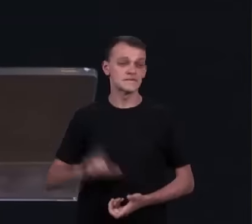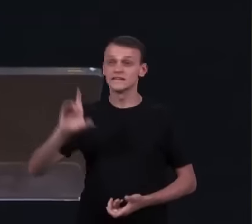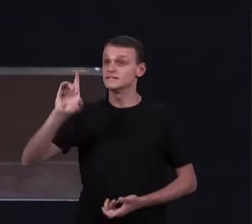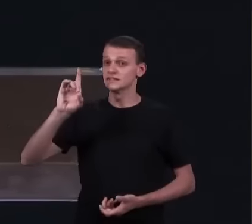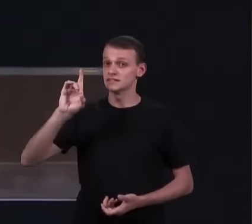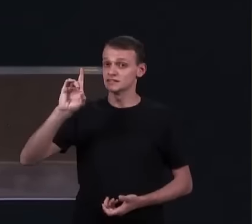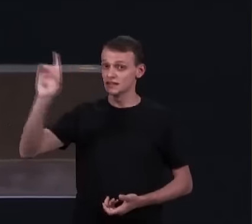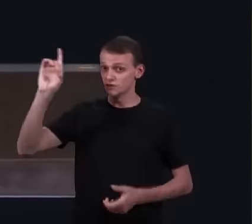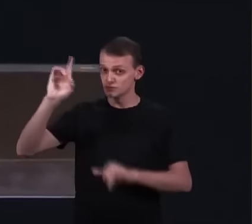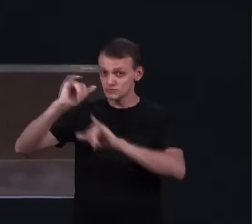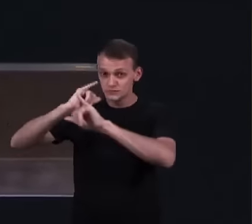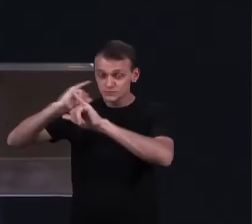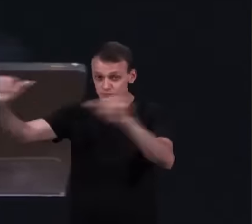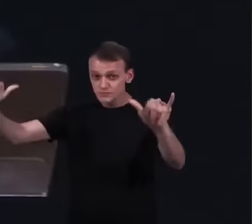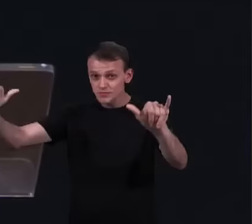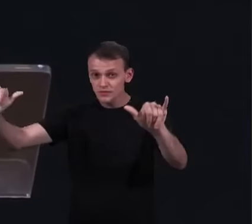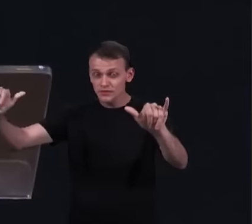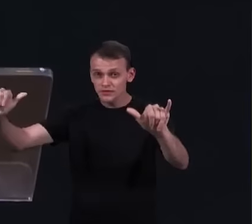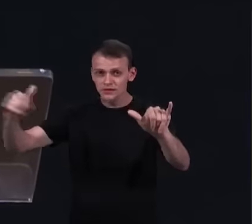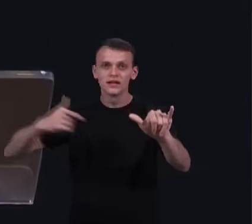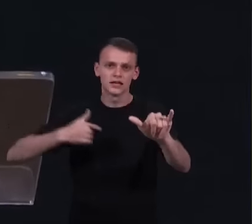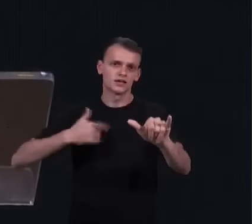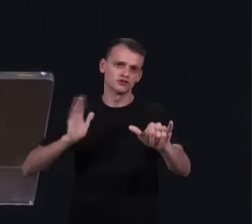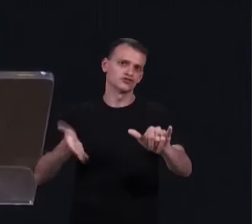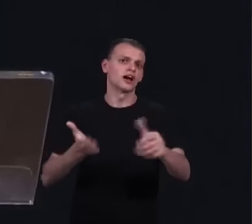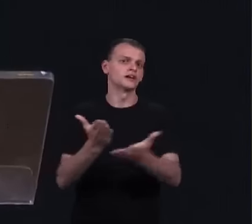Deus diz, e com isso termino,